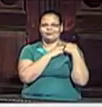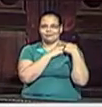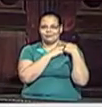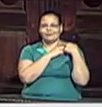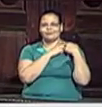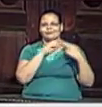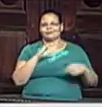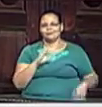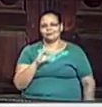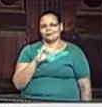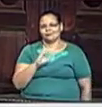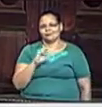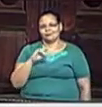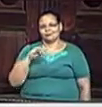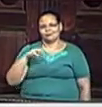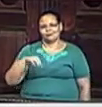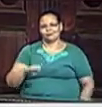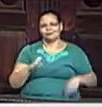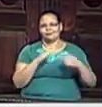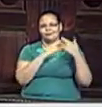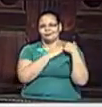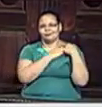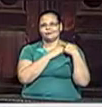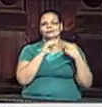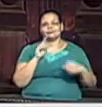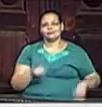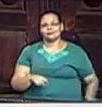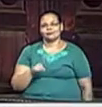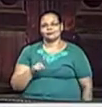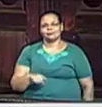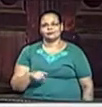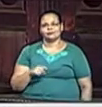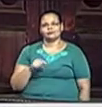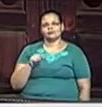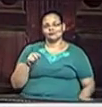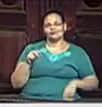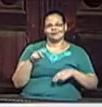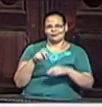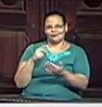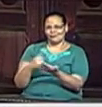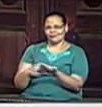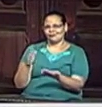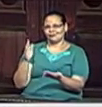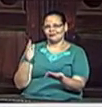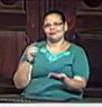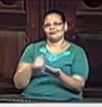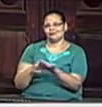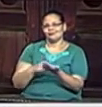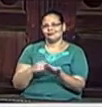de responsabilidade é o fundamento do impeachment.